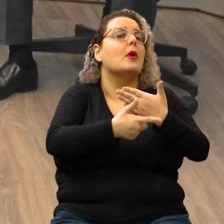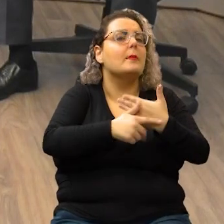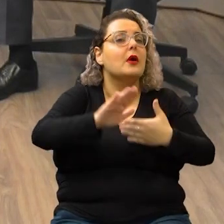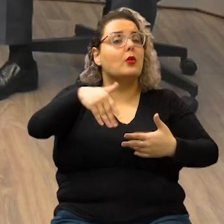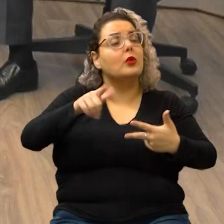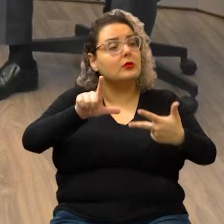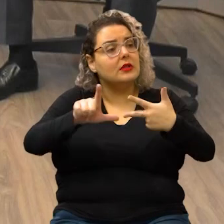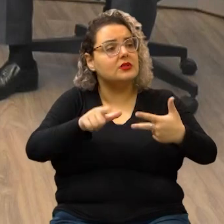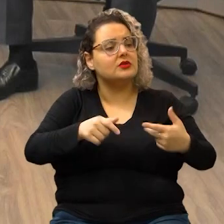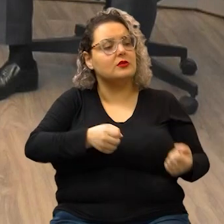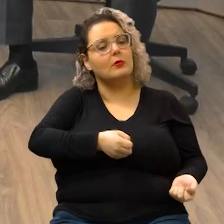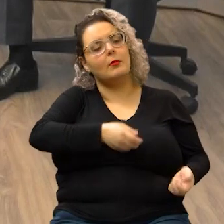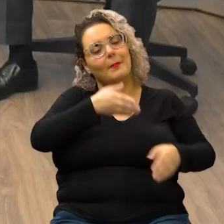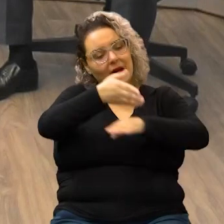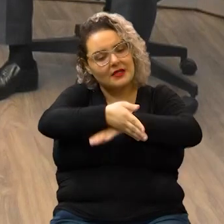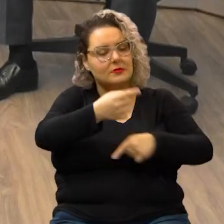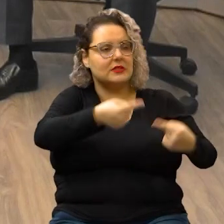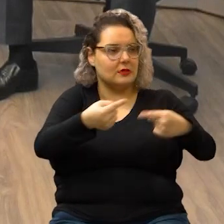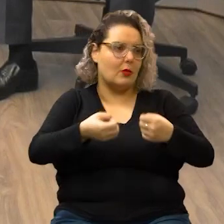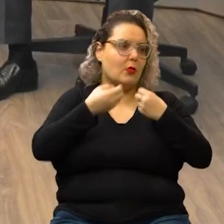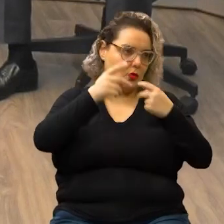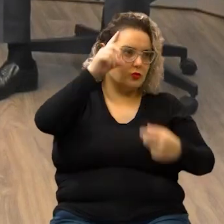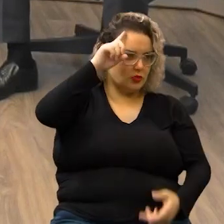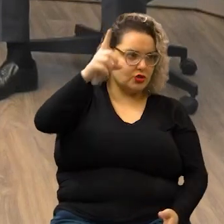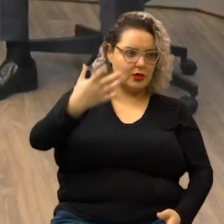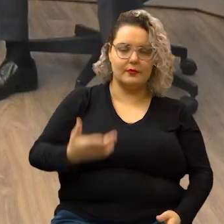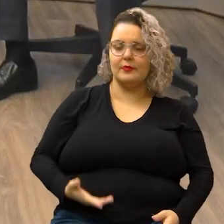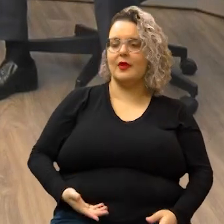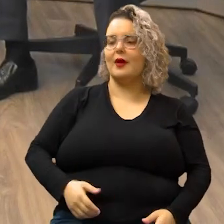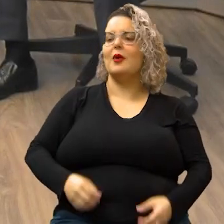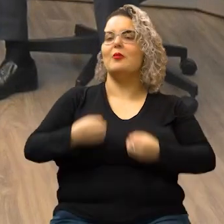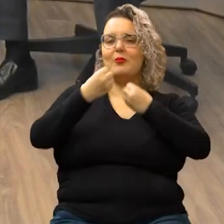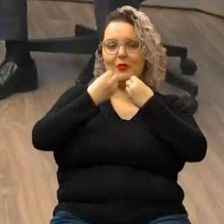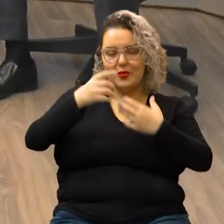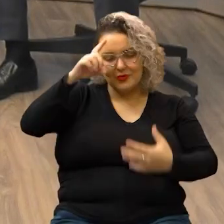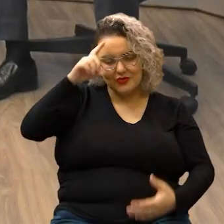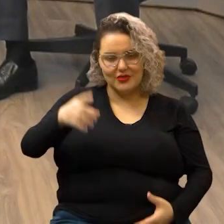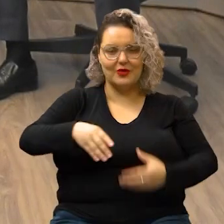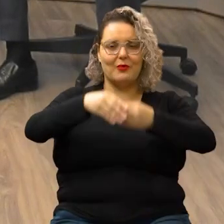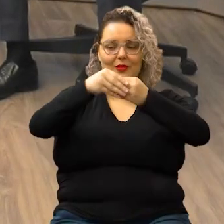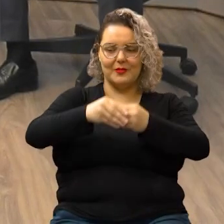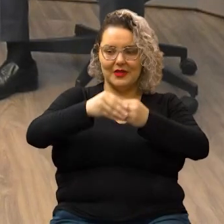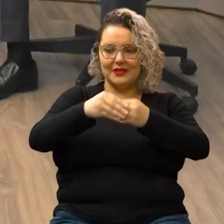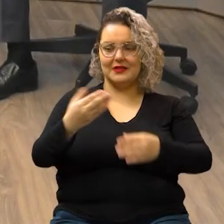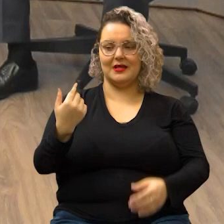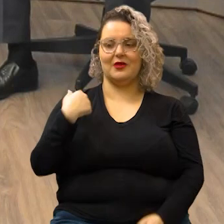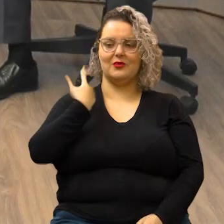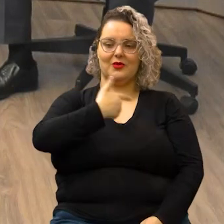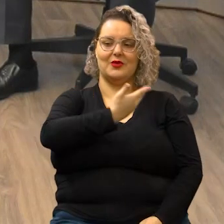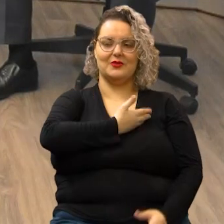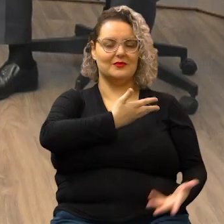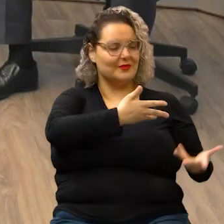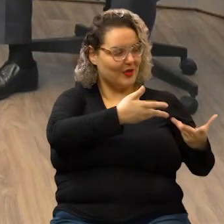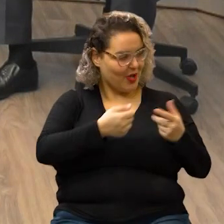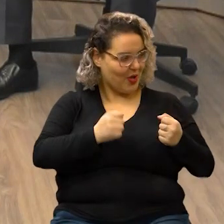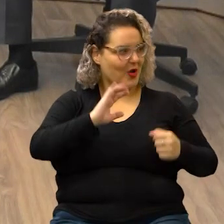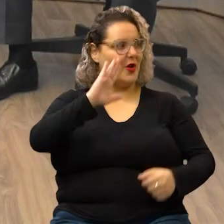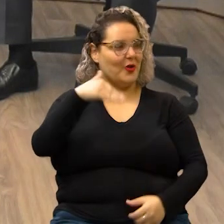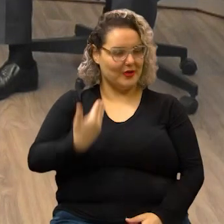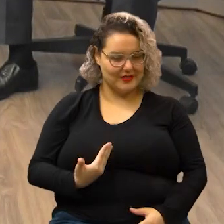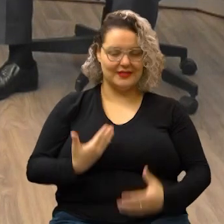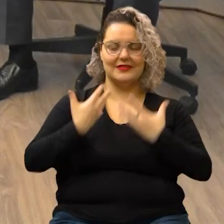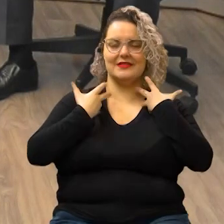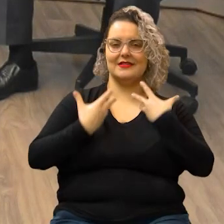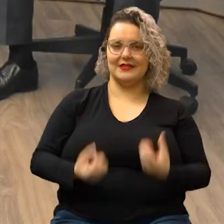discussões? Bom dia. Bom dia. Primeiro, cumprimentar nosso convidado, o doutor Rodrigo, né, agradecer a honra dele ter aceito o